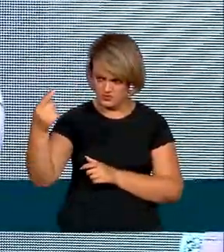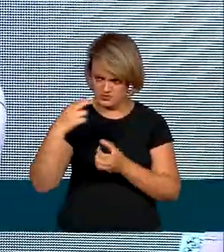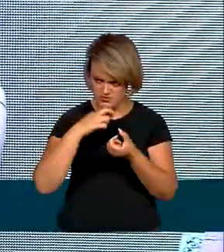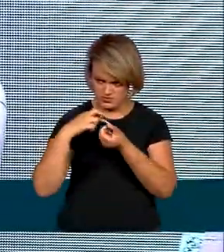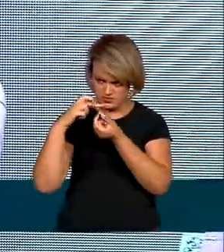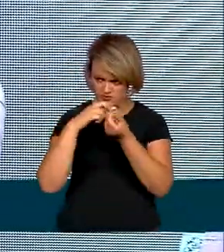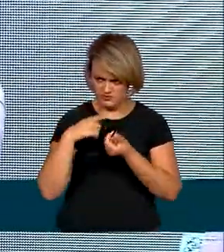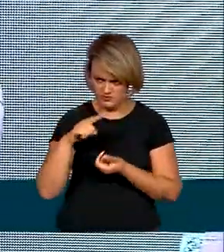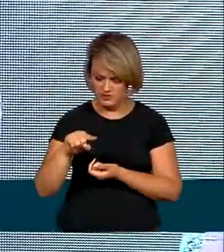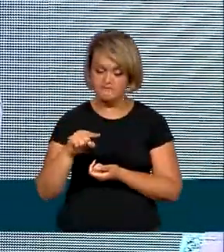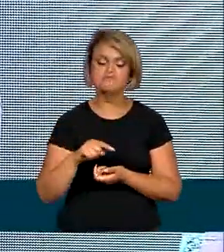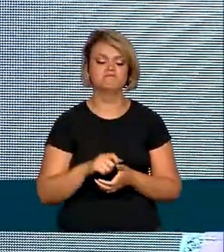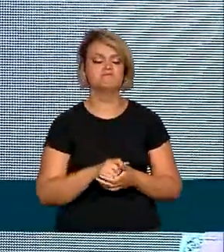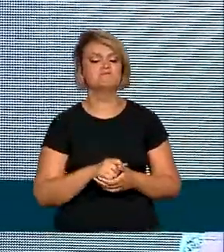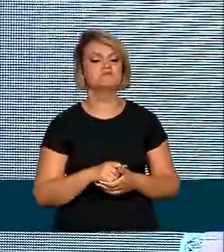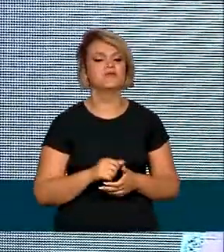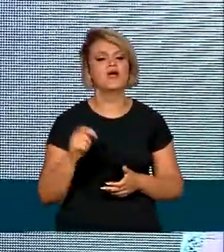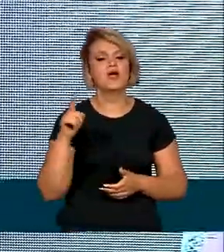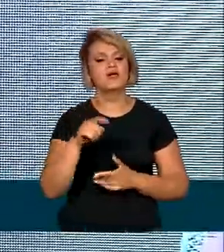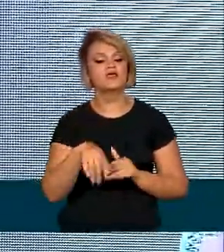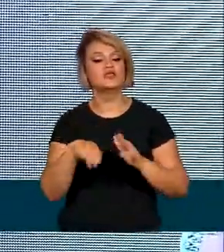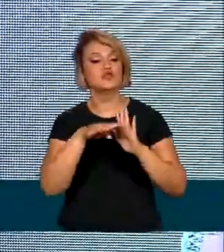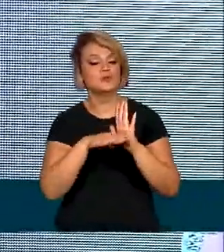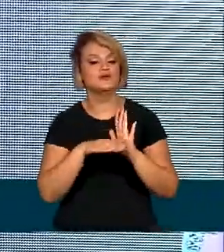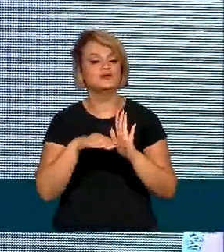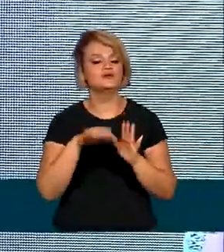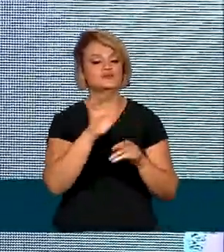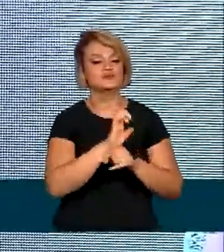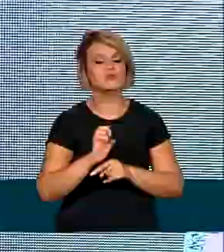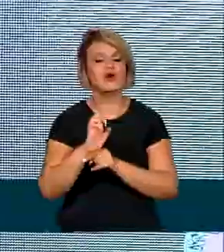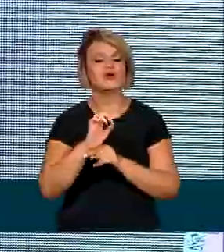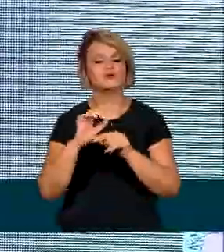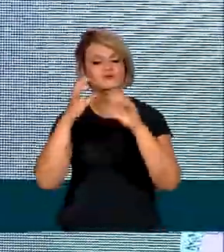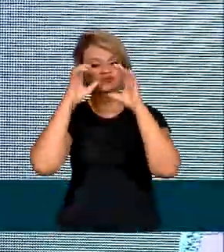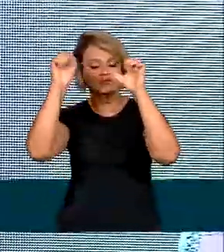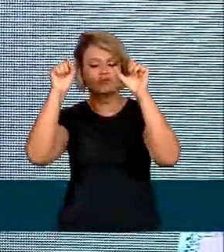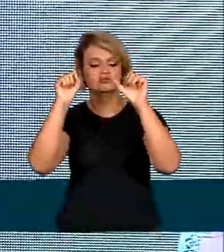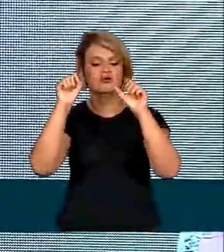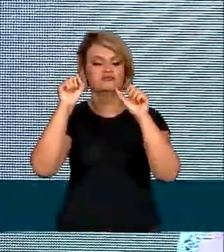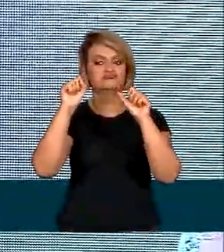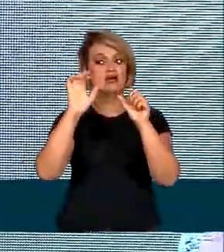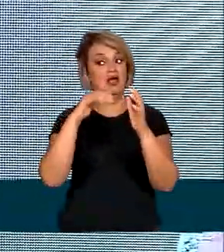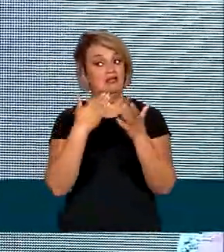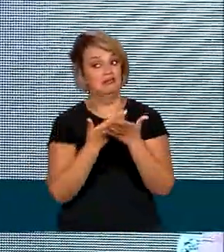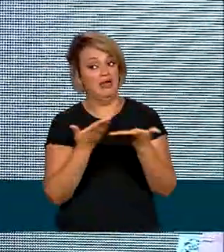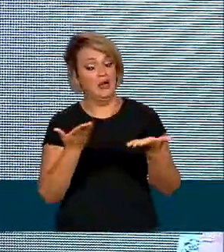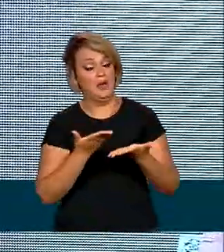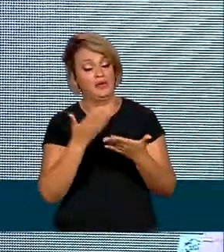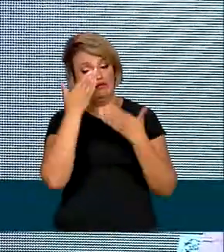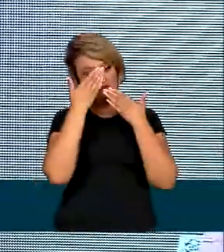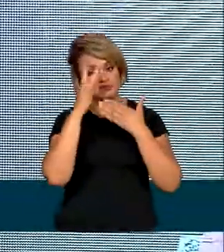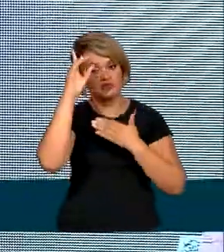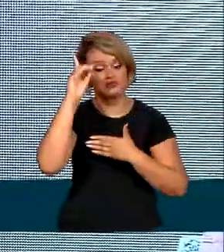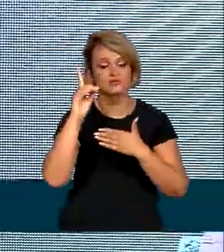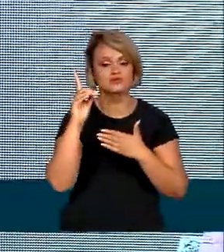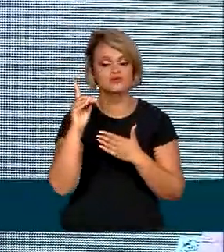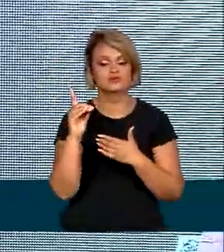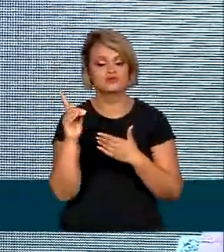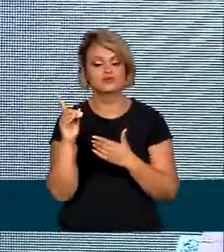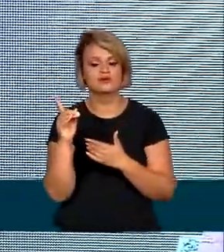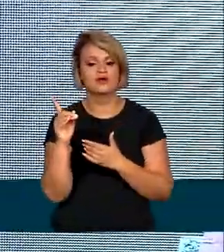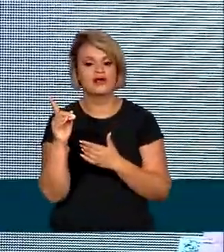que no plano estadual os tribunais não avocaram para si até agora graças a Deus